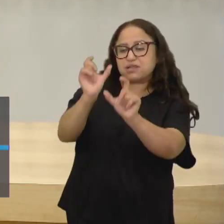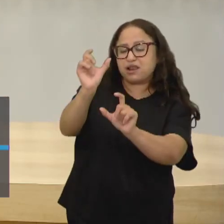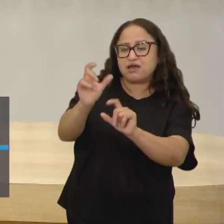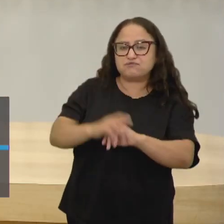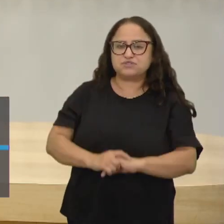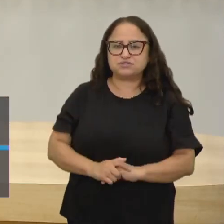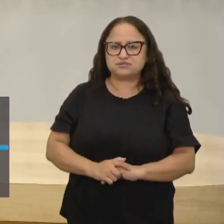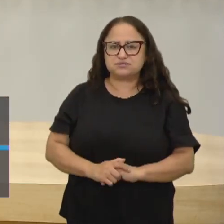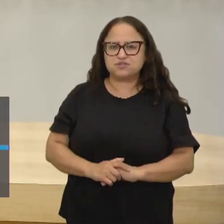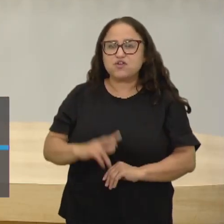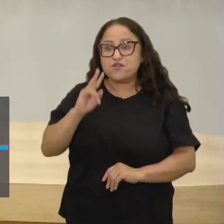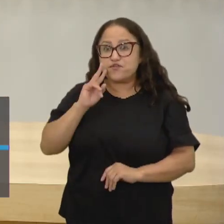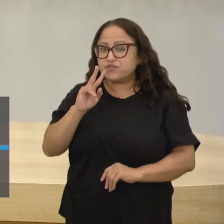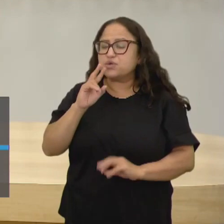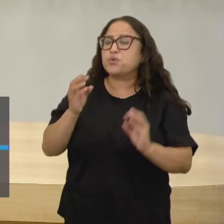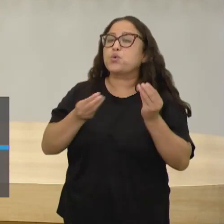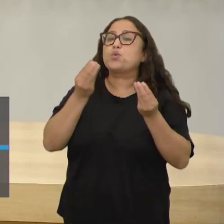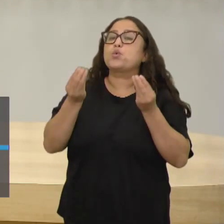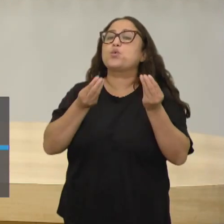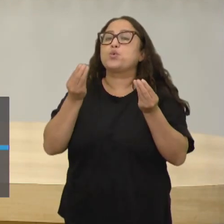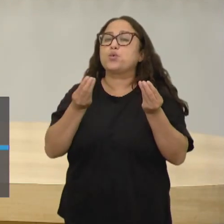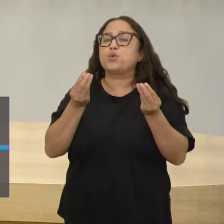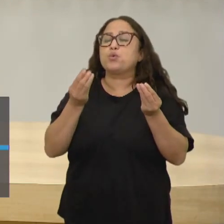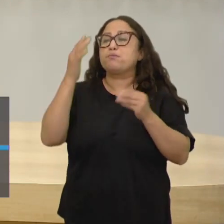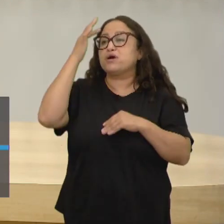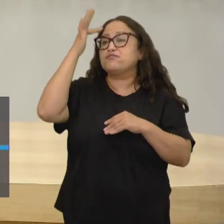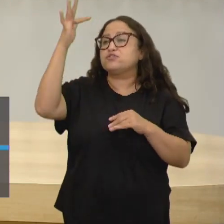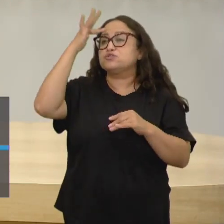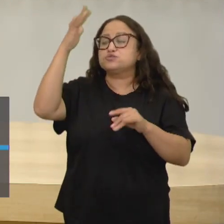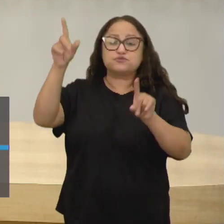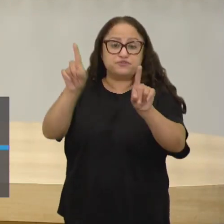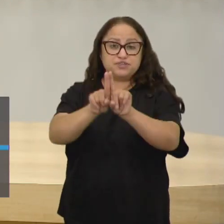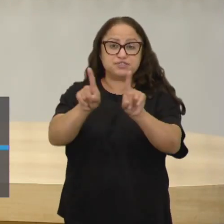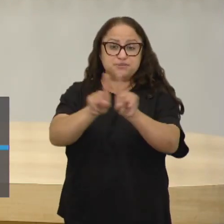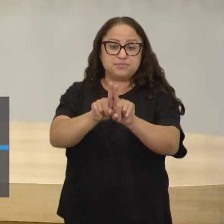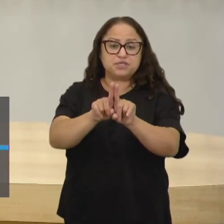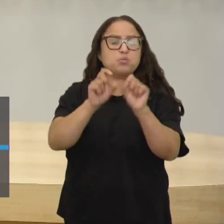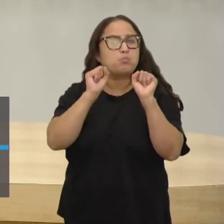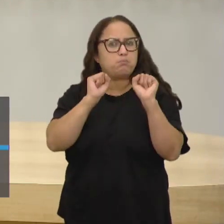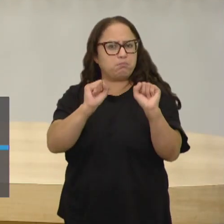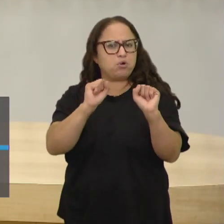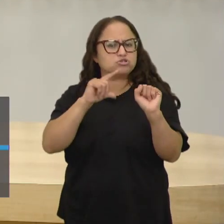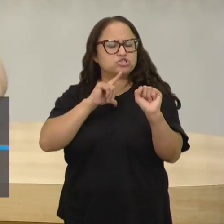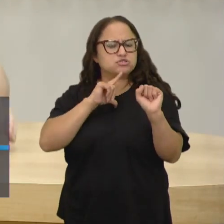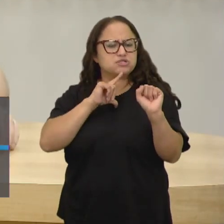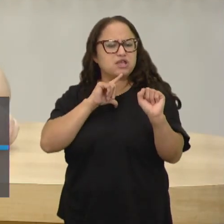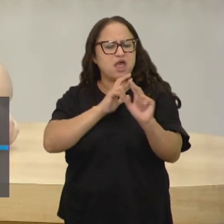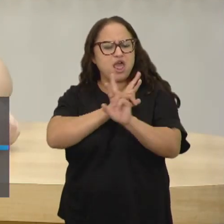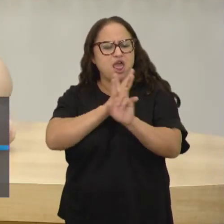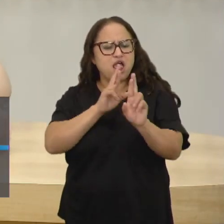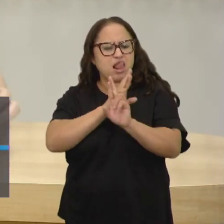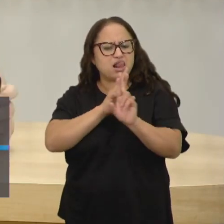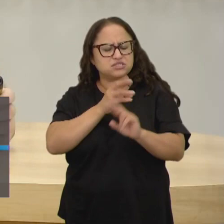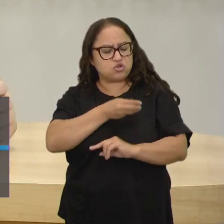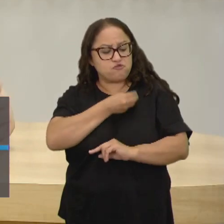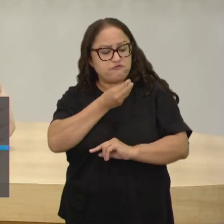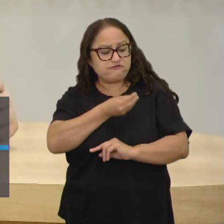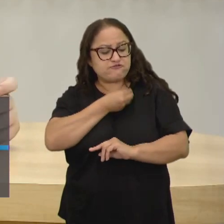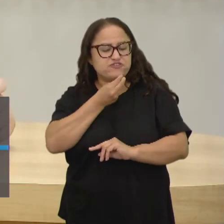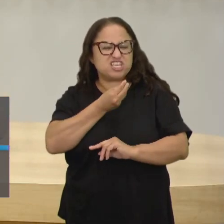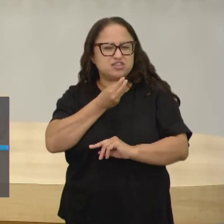Então, vejam como é que a filosofia também se pode relacionar muito vivazmente,